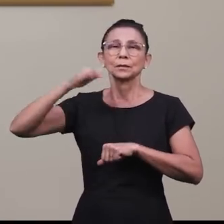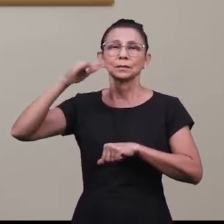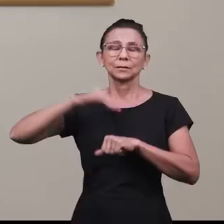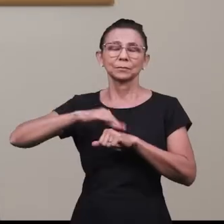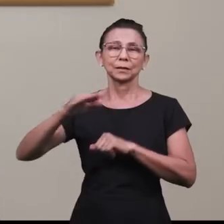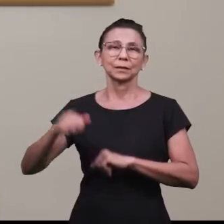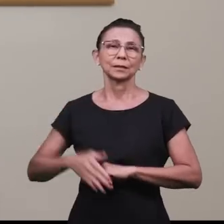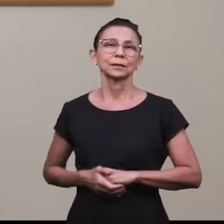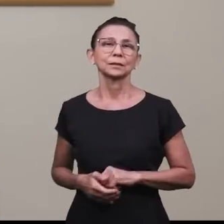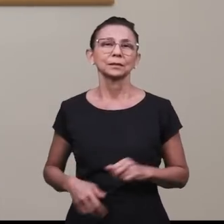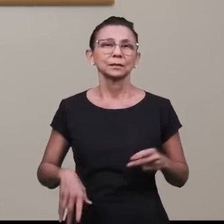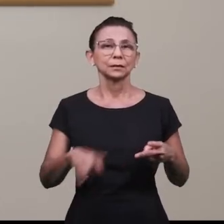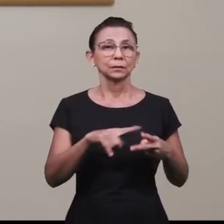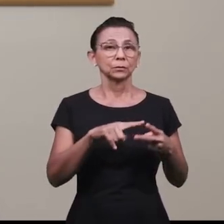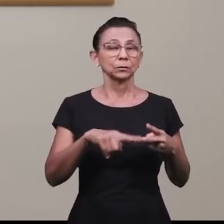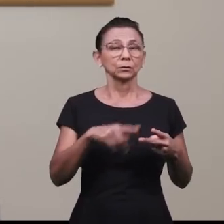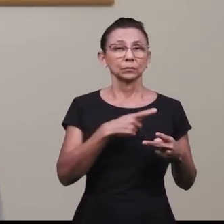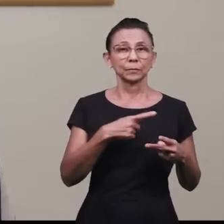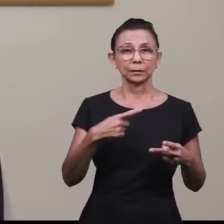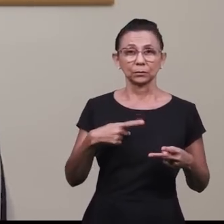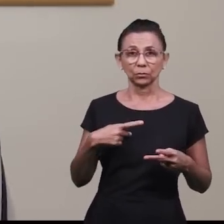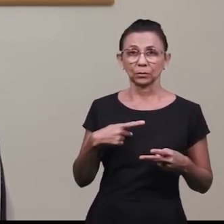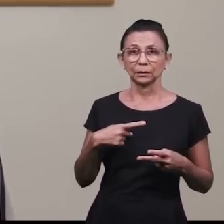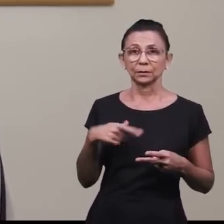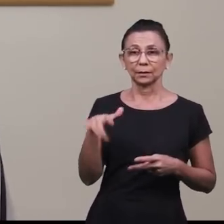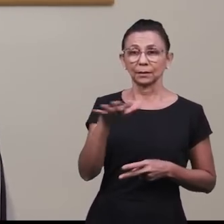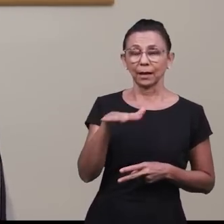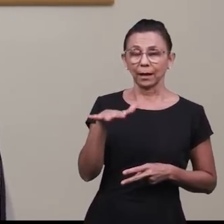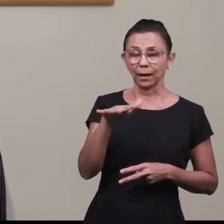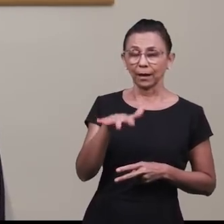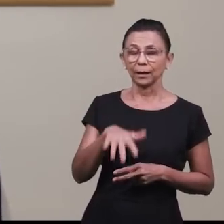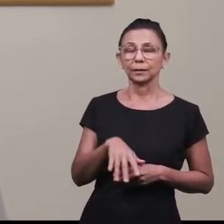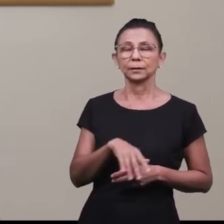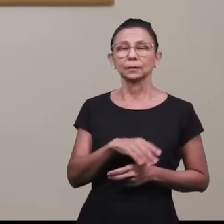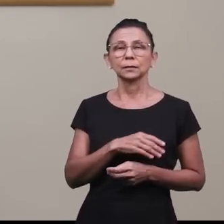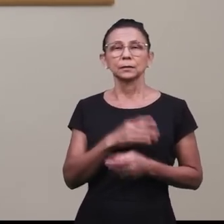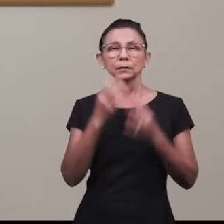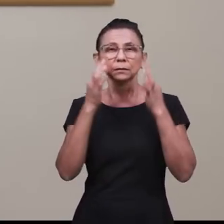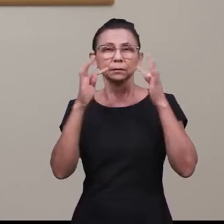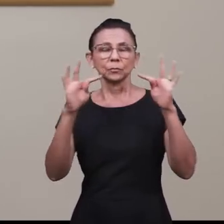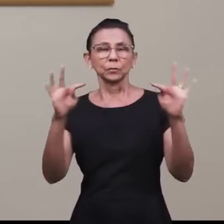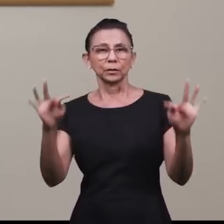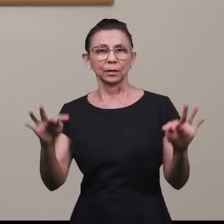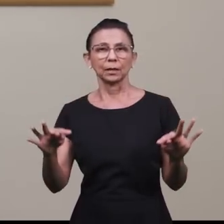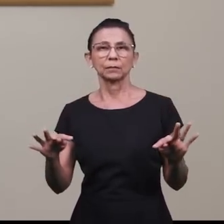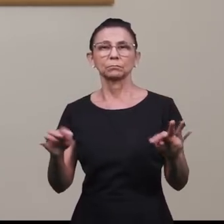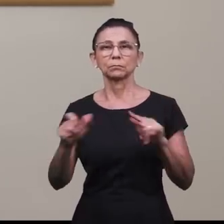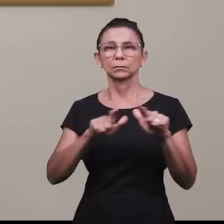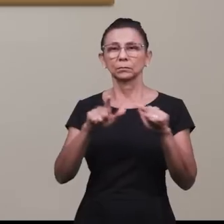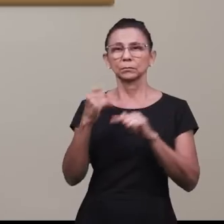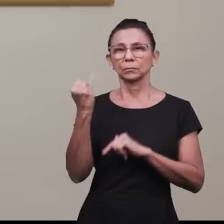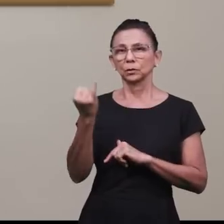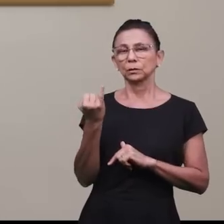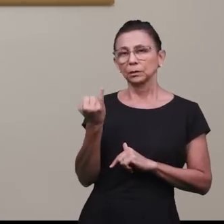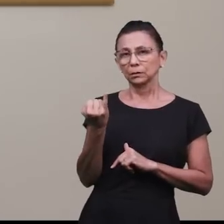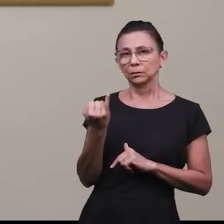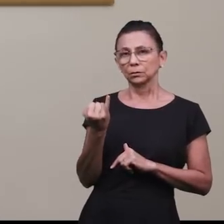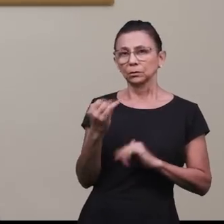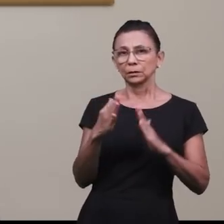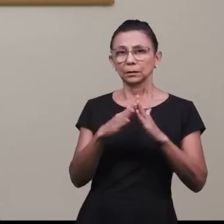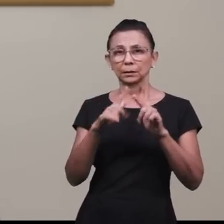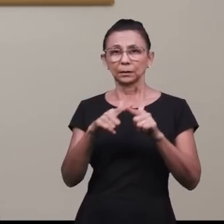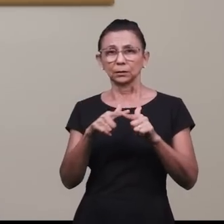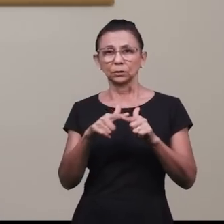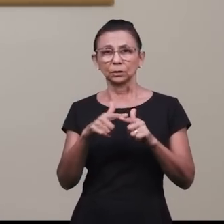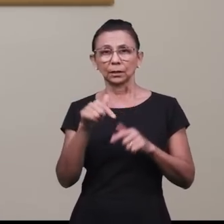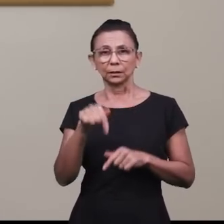como o início deste trabalho é importante para as igrejas em Portugal. E o pastor Gerson Belucci nos falou sobre a